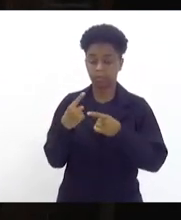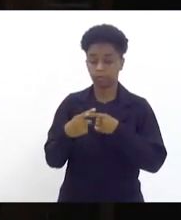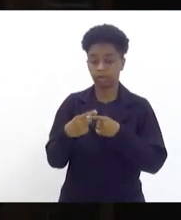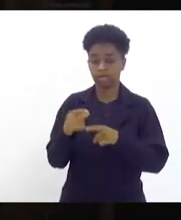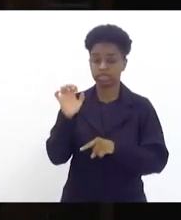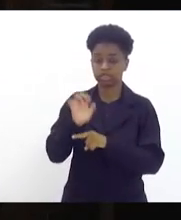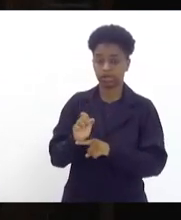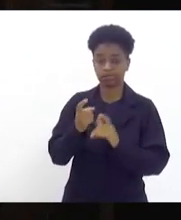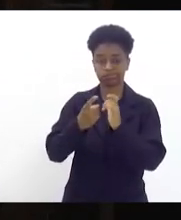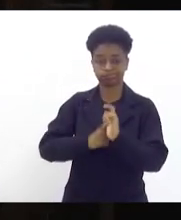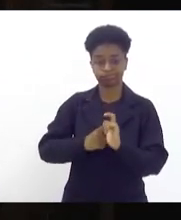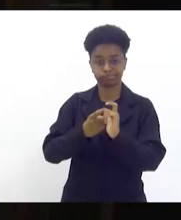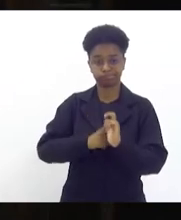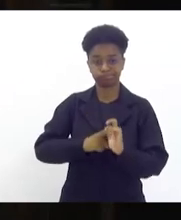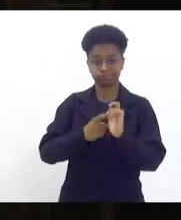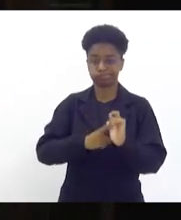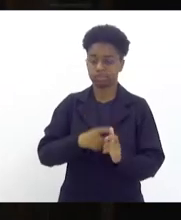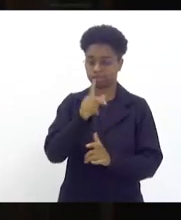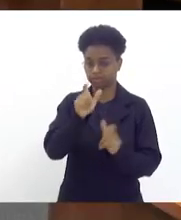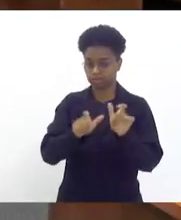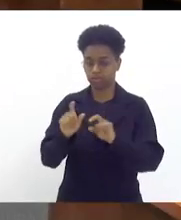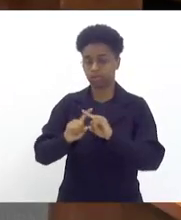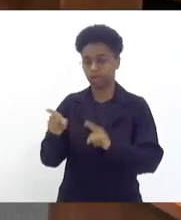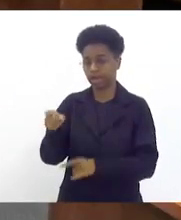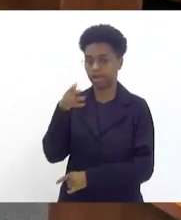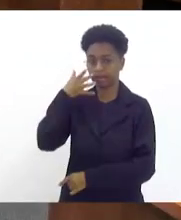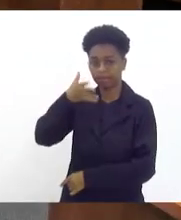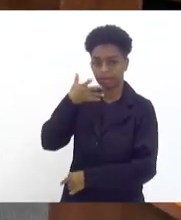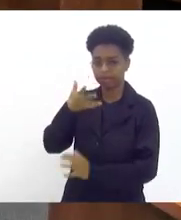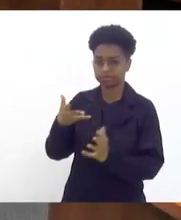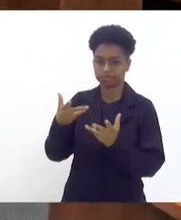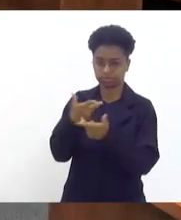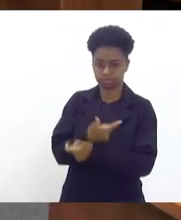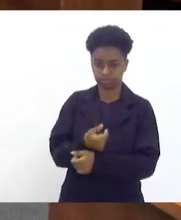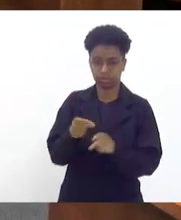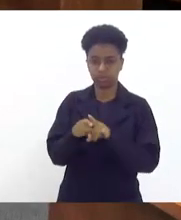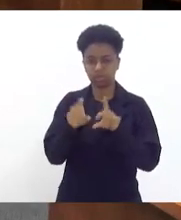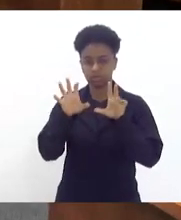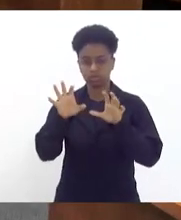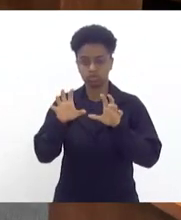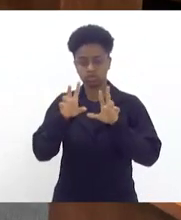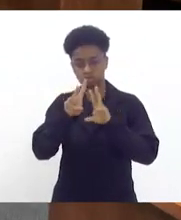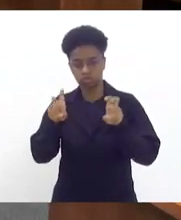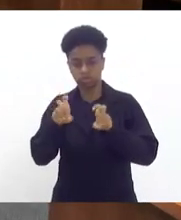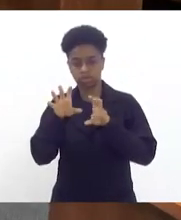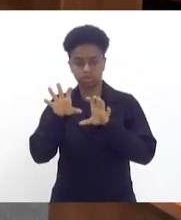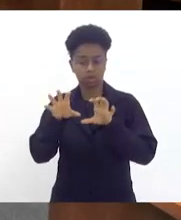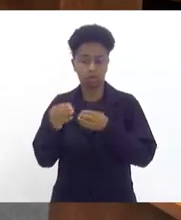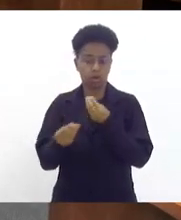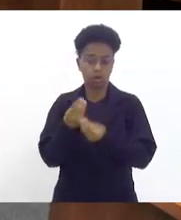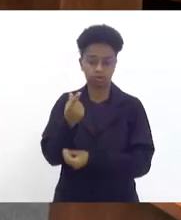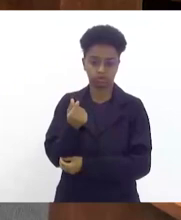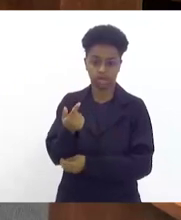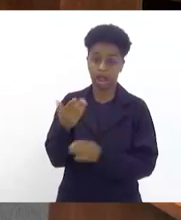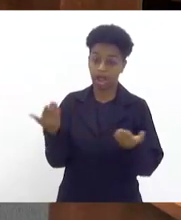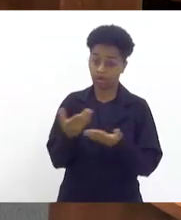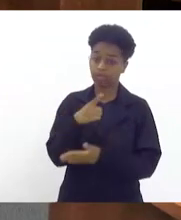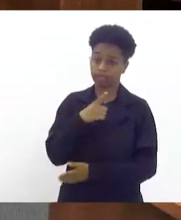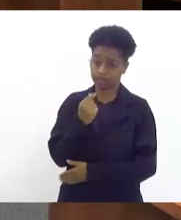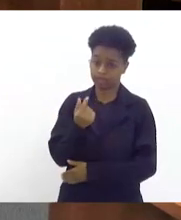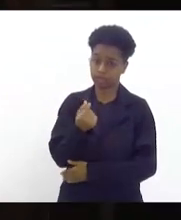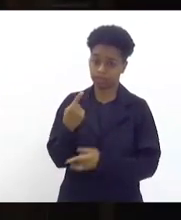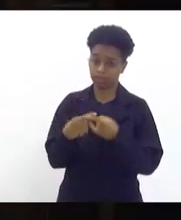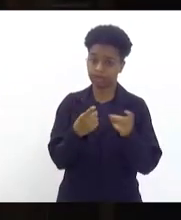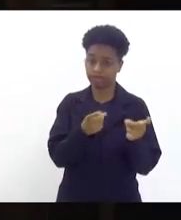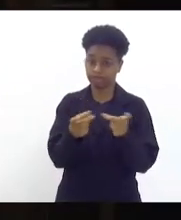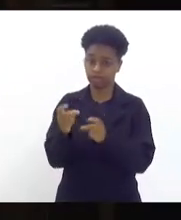inadimplente estava em dívida e ela deu uma palestra muito bem dada sobre a situação financeira do Estado hoje o Estado tem dinheiro porque vendeu